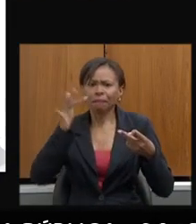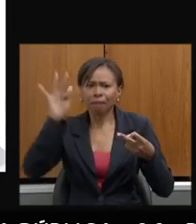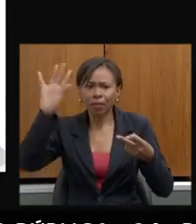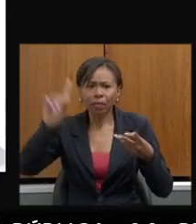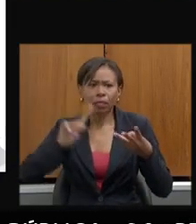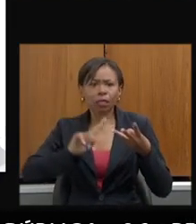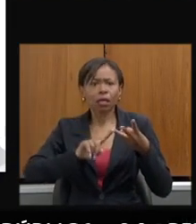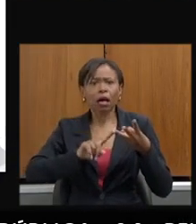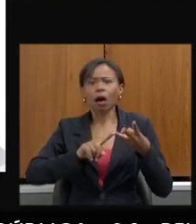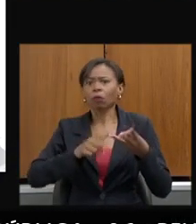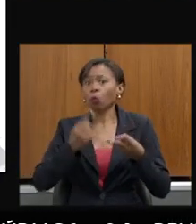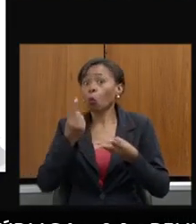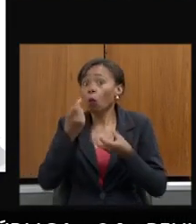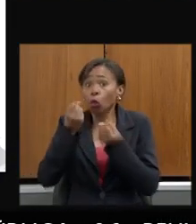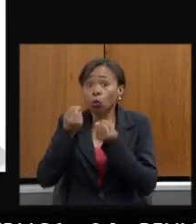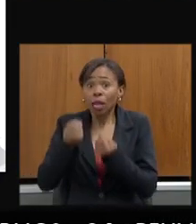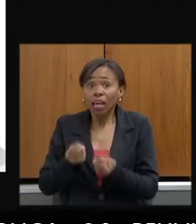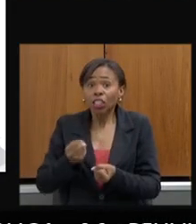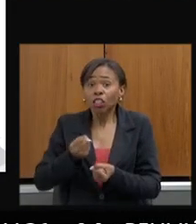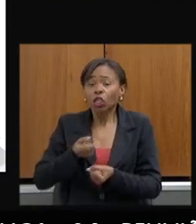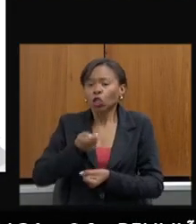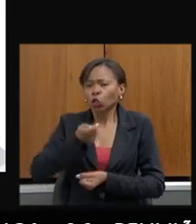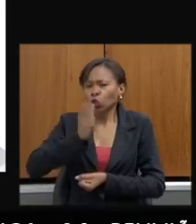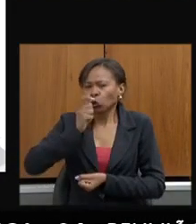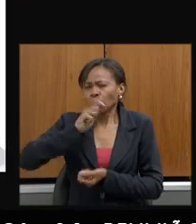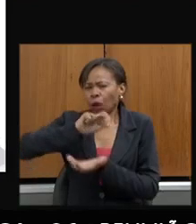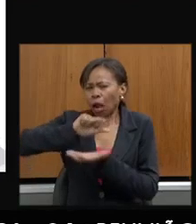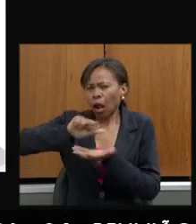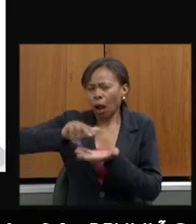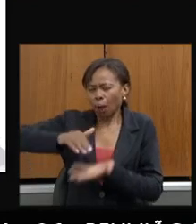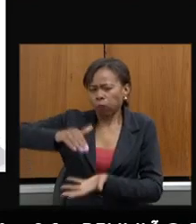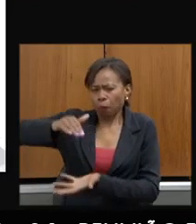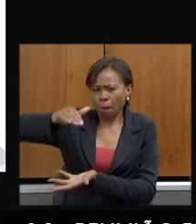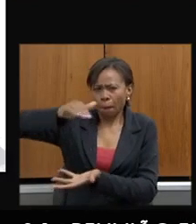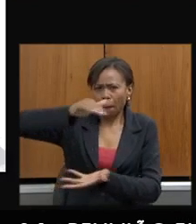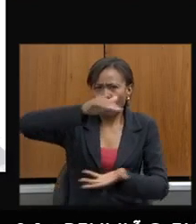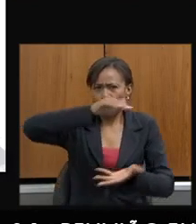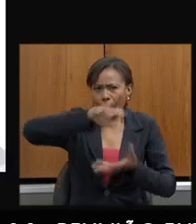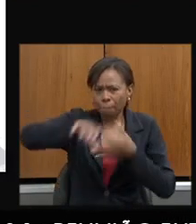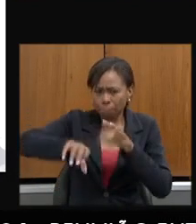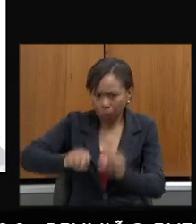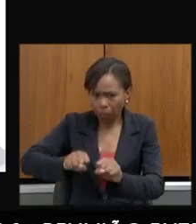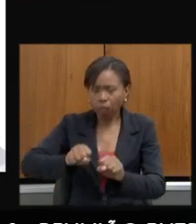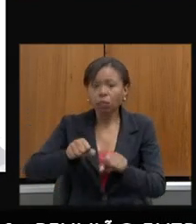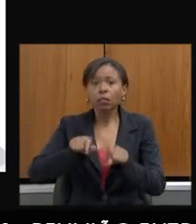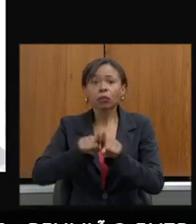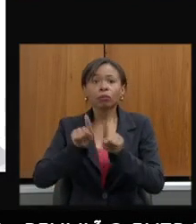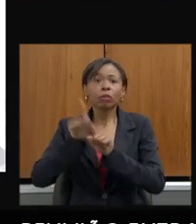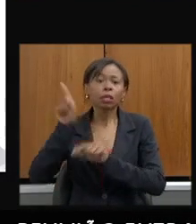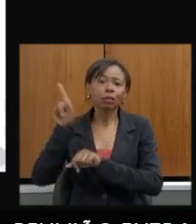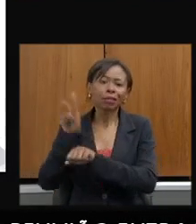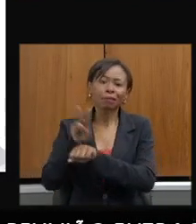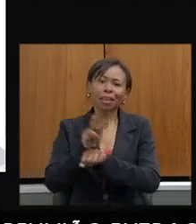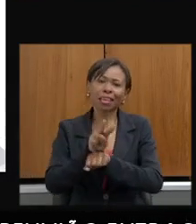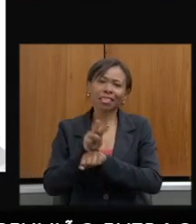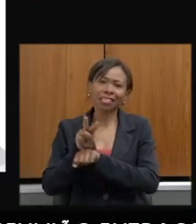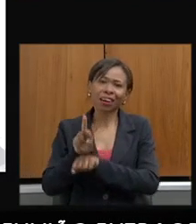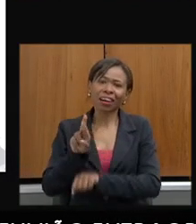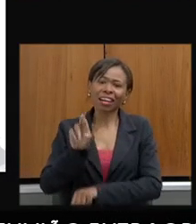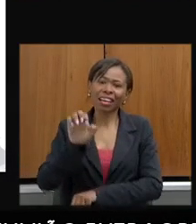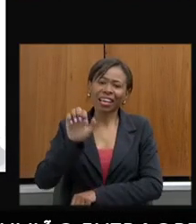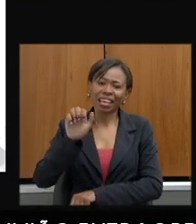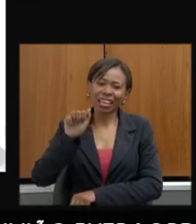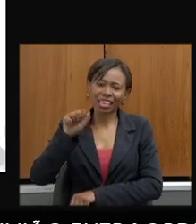drogas apreendidas pode passar por gentileza operação resguardo aconteceu em todo o país